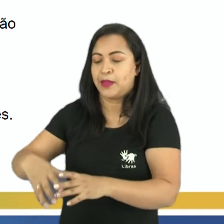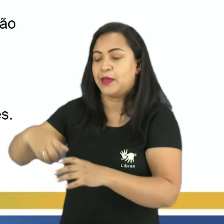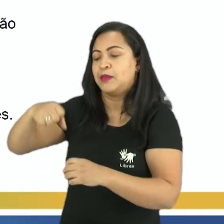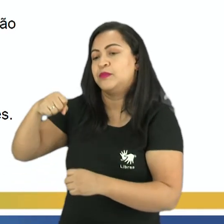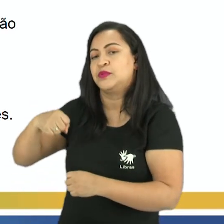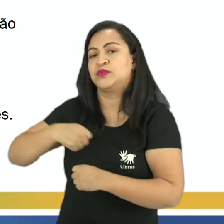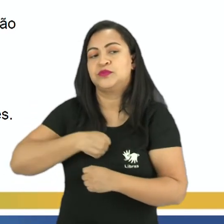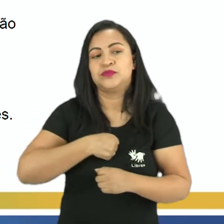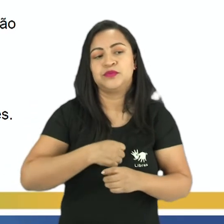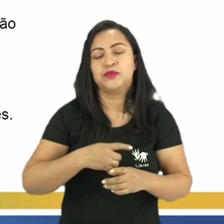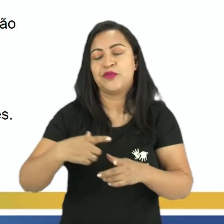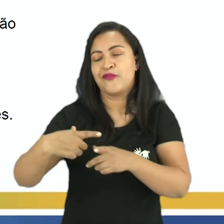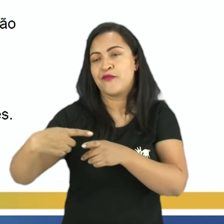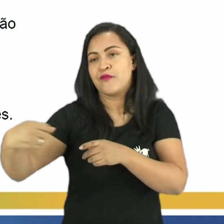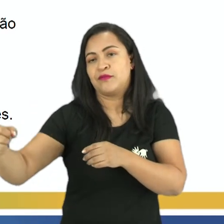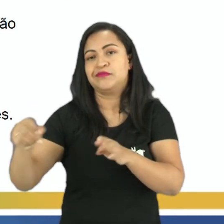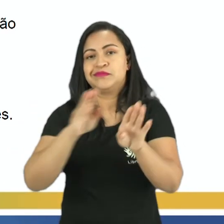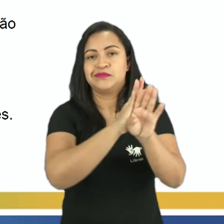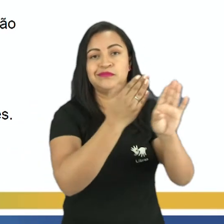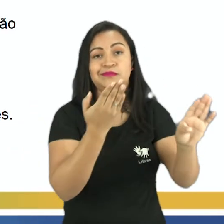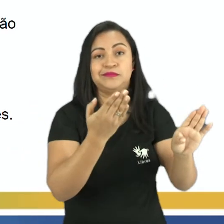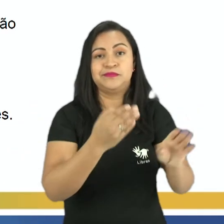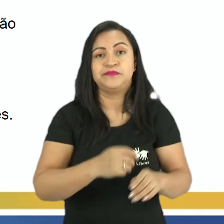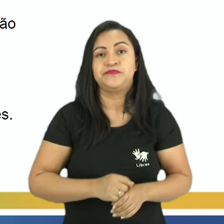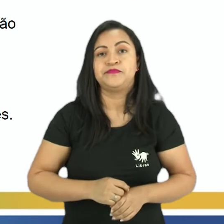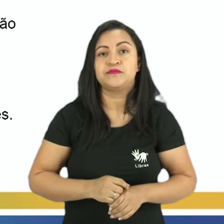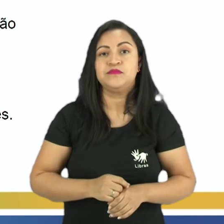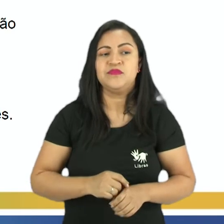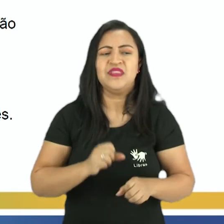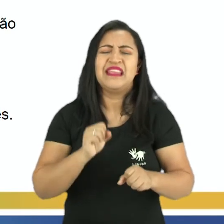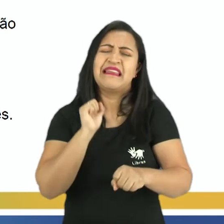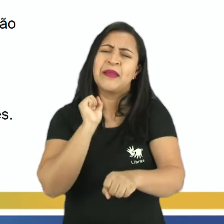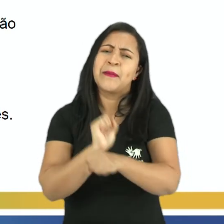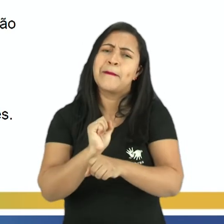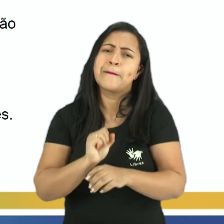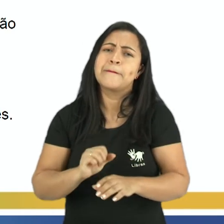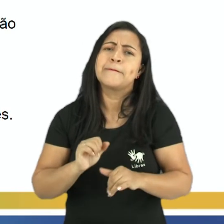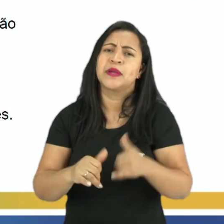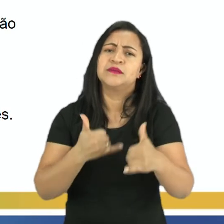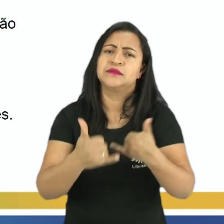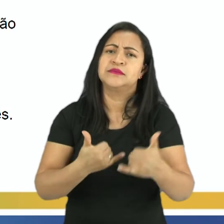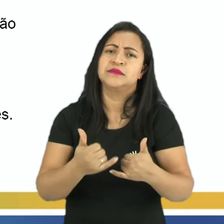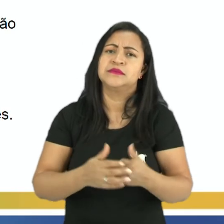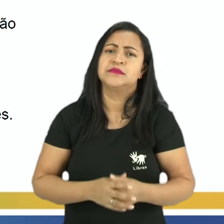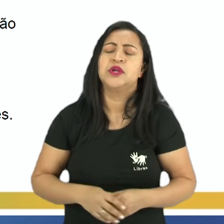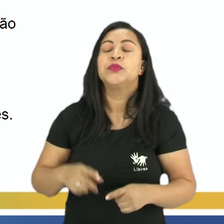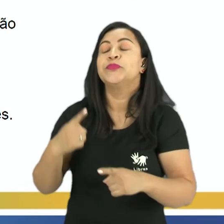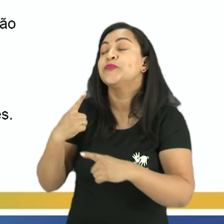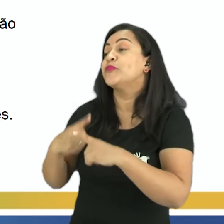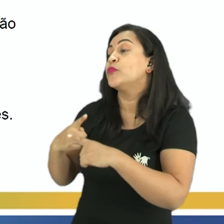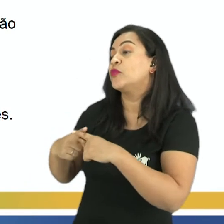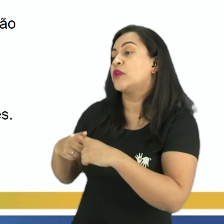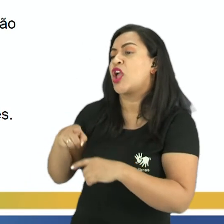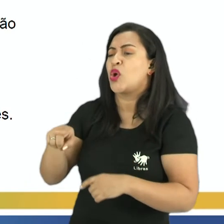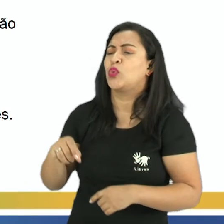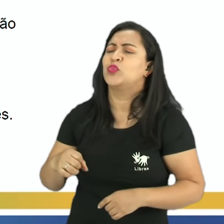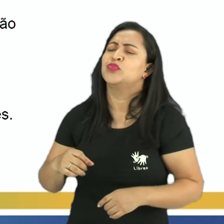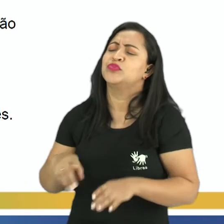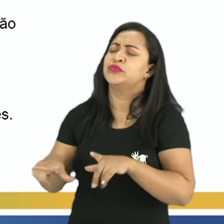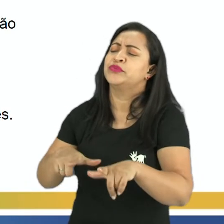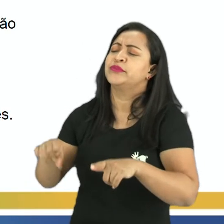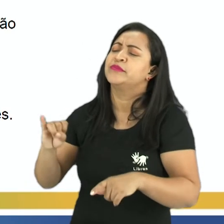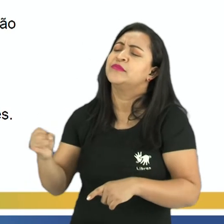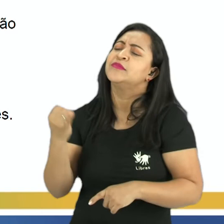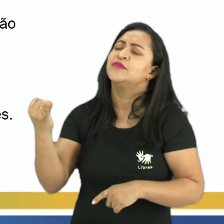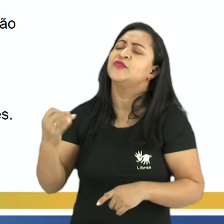e também vai em direção à porta. Lúcio, quer parar de brincadeira? Silvia, por quê? O seu trabalho é mais importante que o